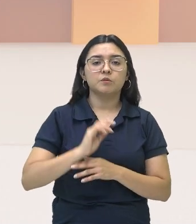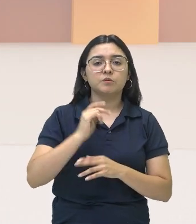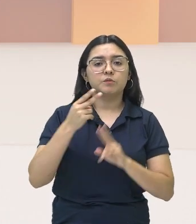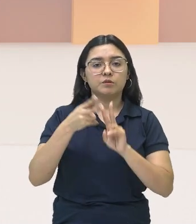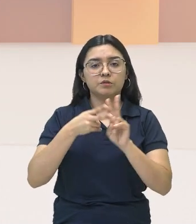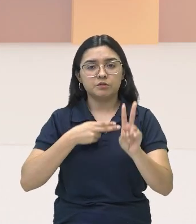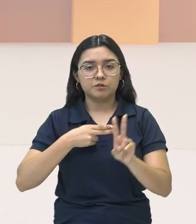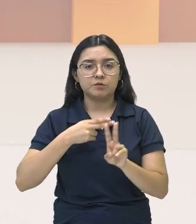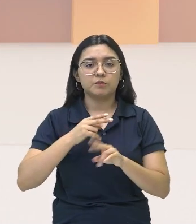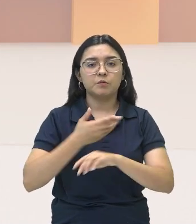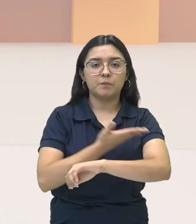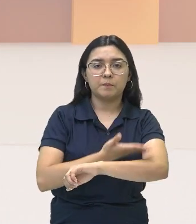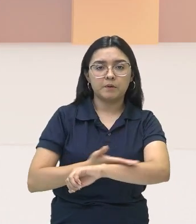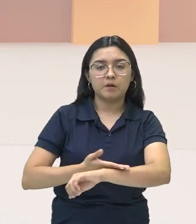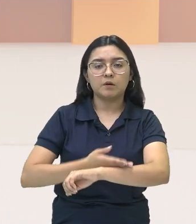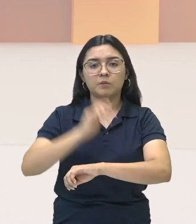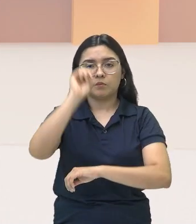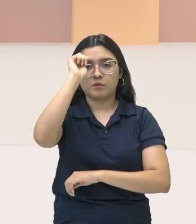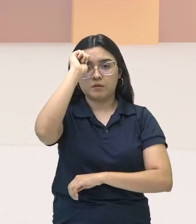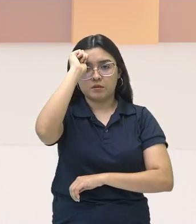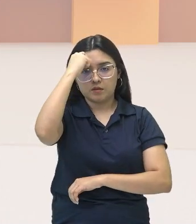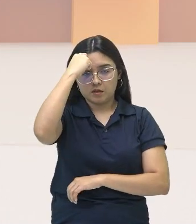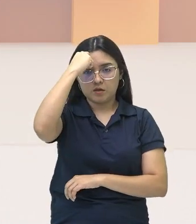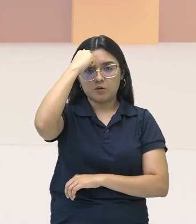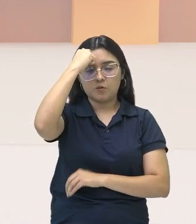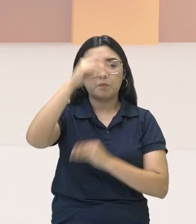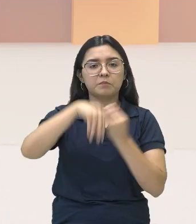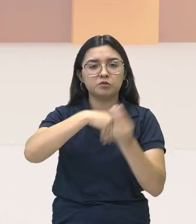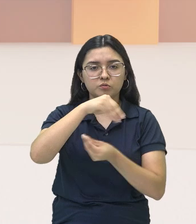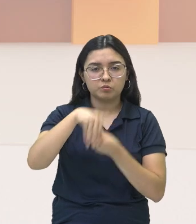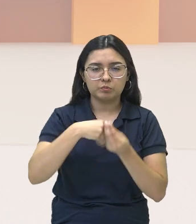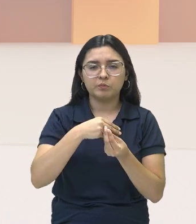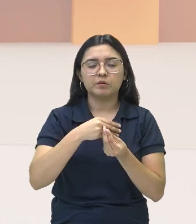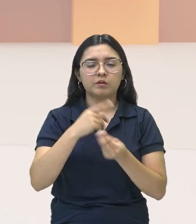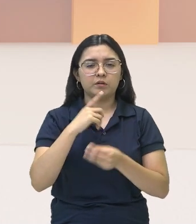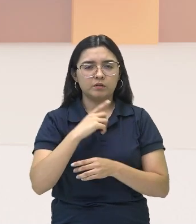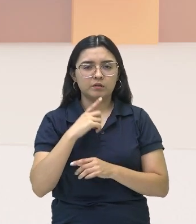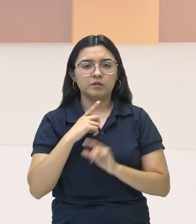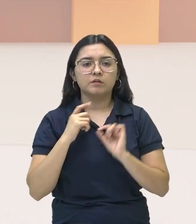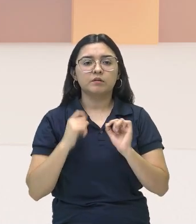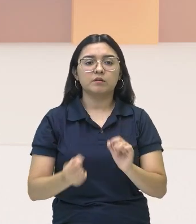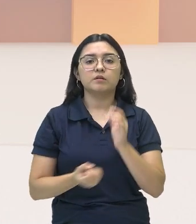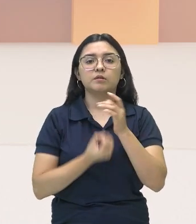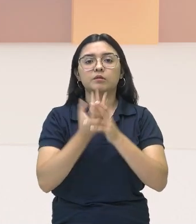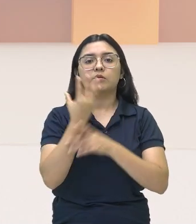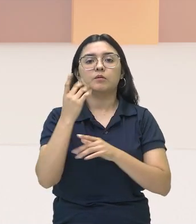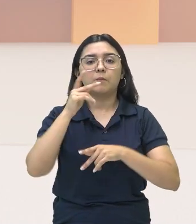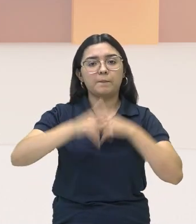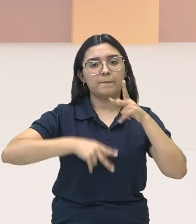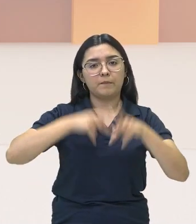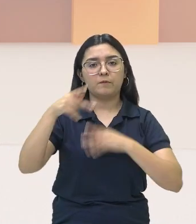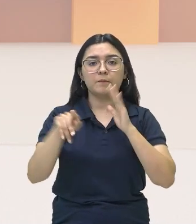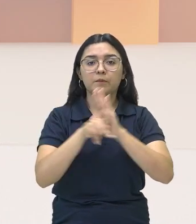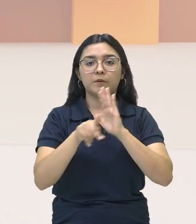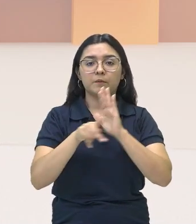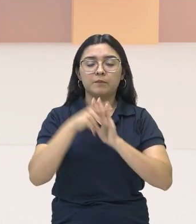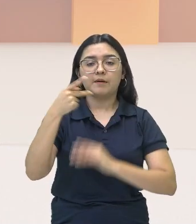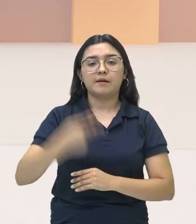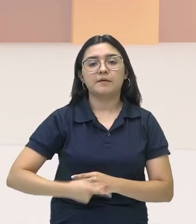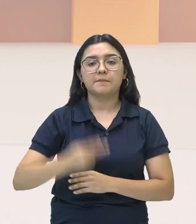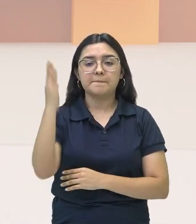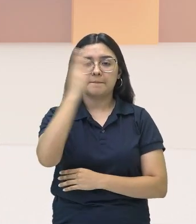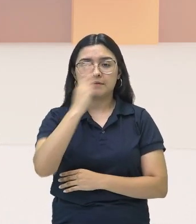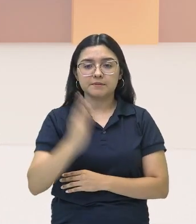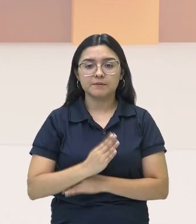mestiço, do branco, dessa mistura toda que se formou e que se tornou o povo brasileiro. Esse povo